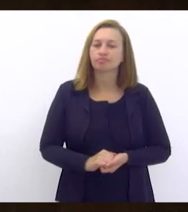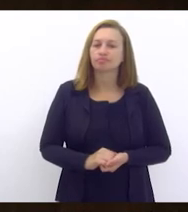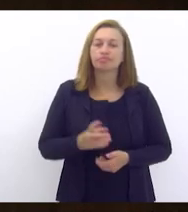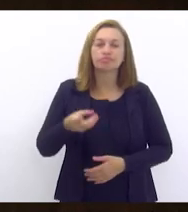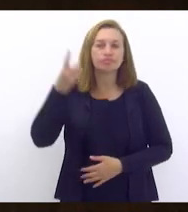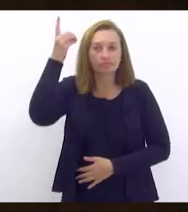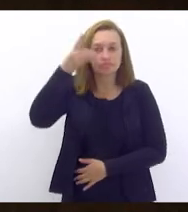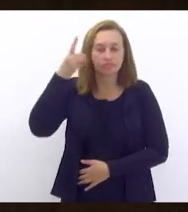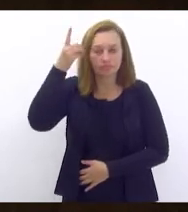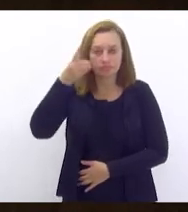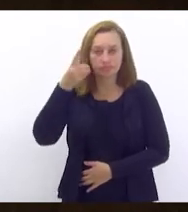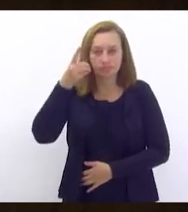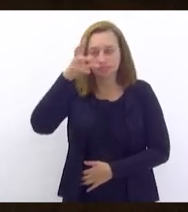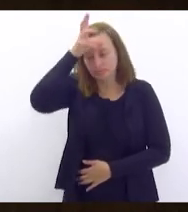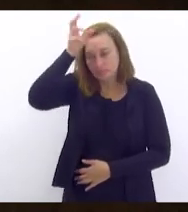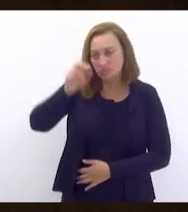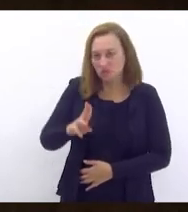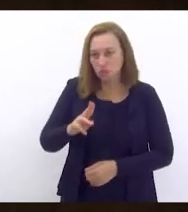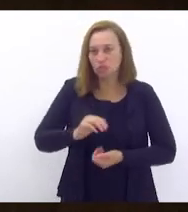deputada Tia Ju,